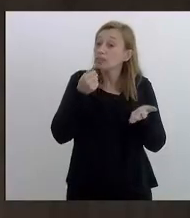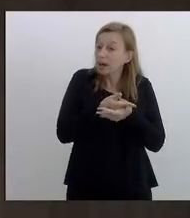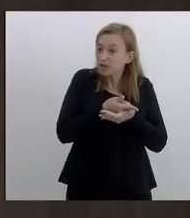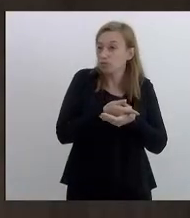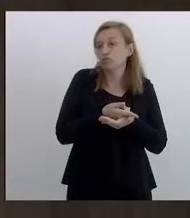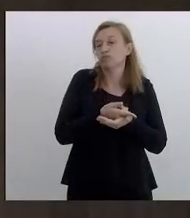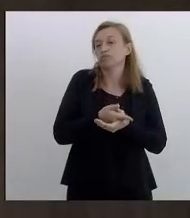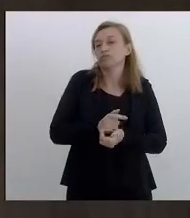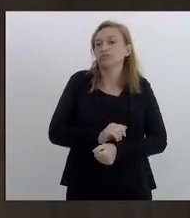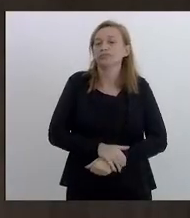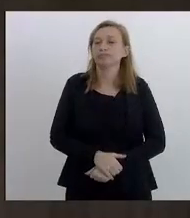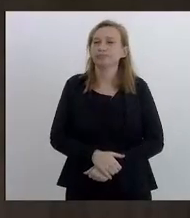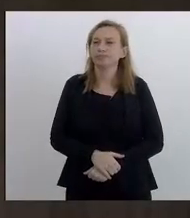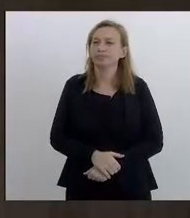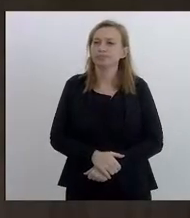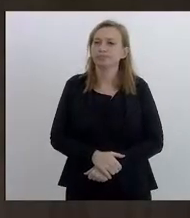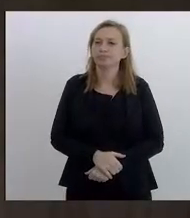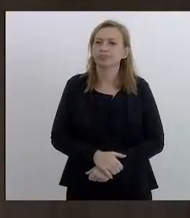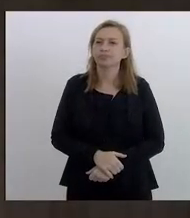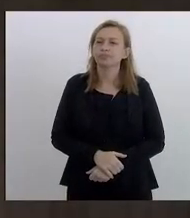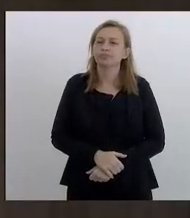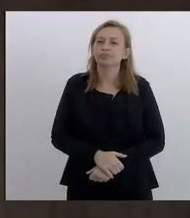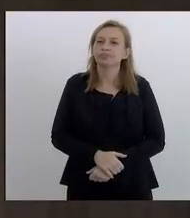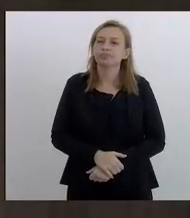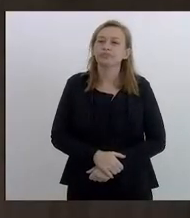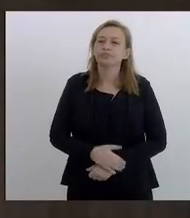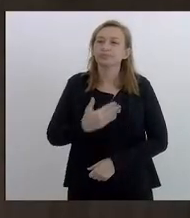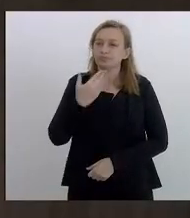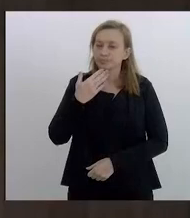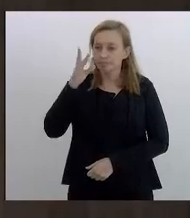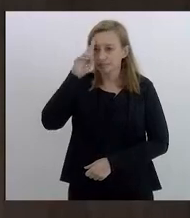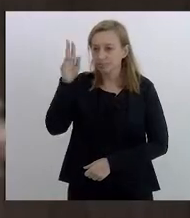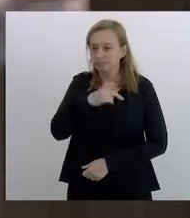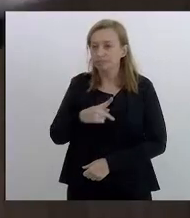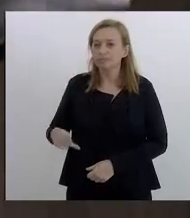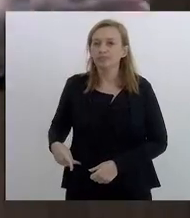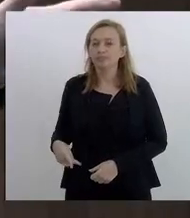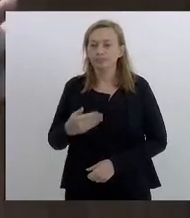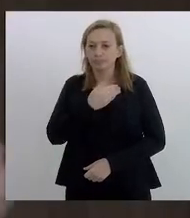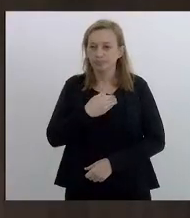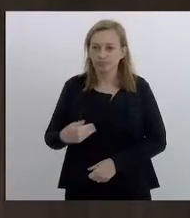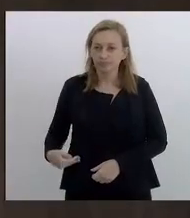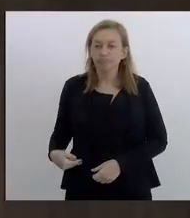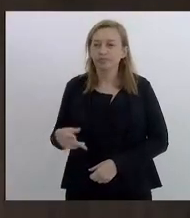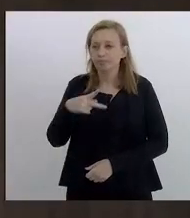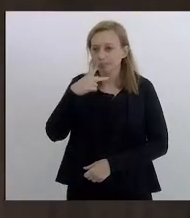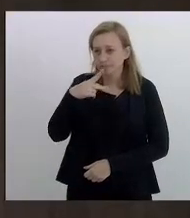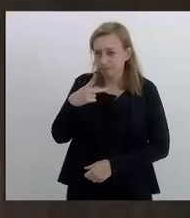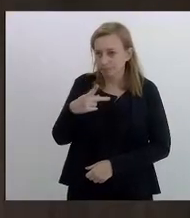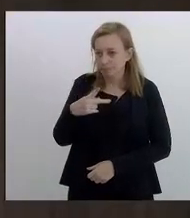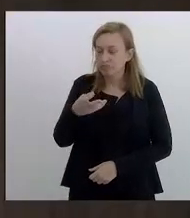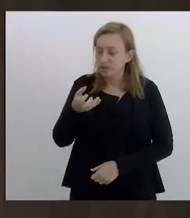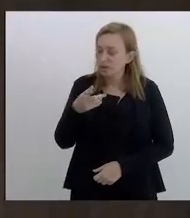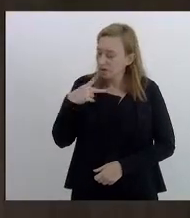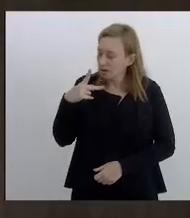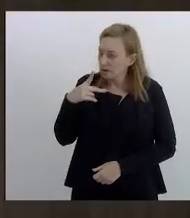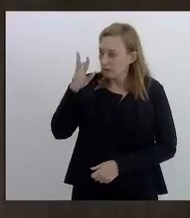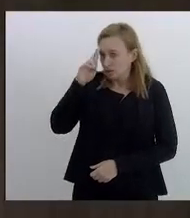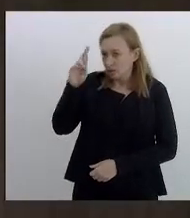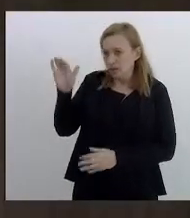pagos. A única questão, senhor presidente, que o governador há pouco me dizia, eu quero dizer isso a Vossa